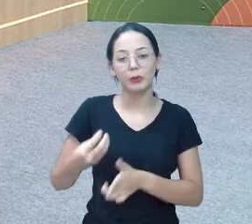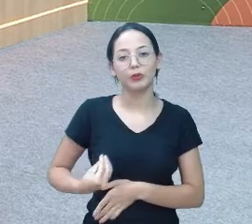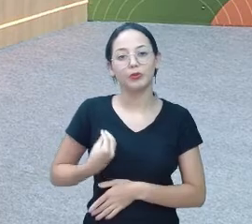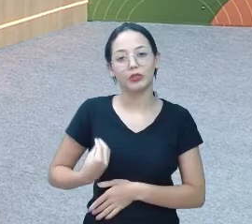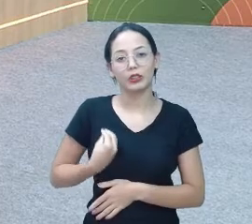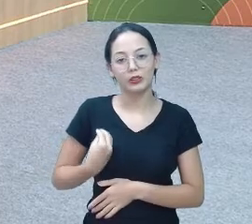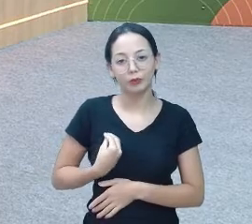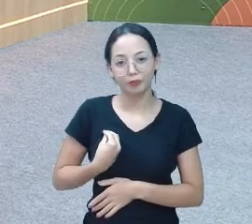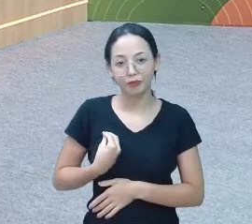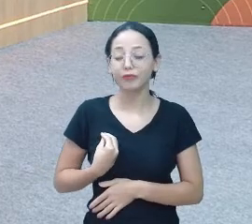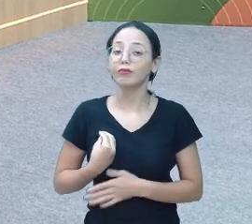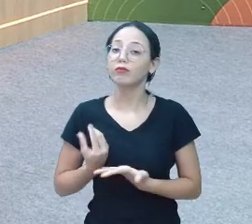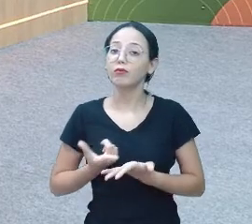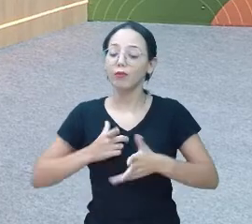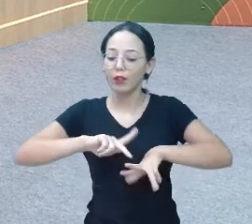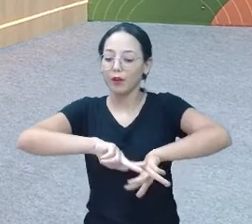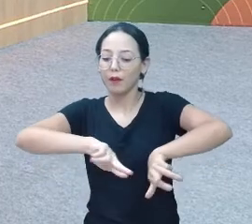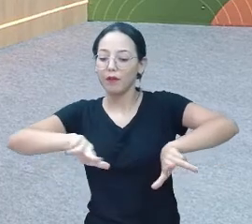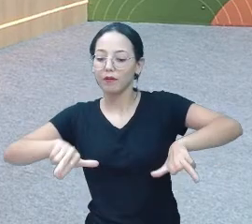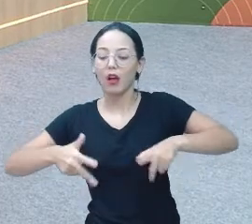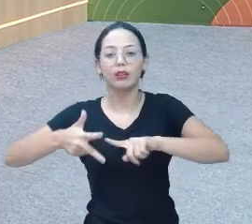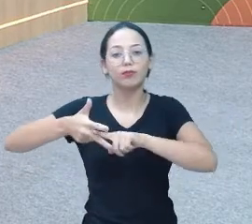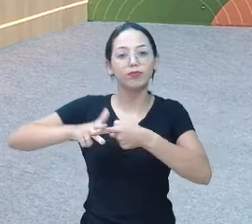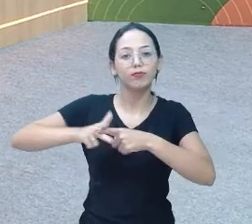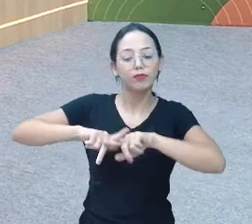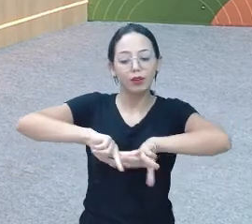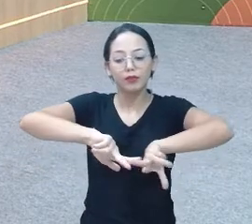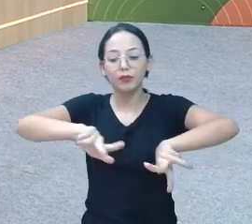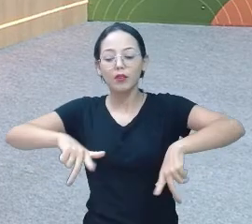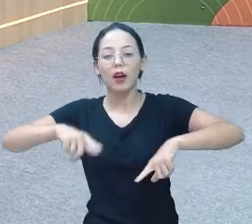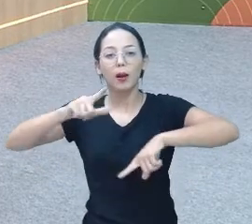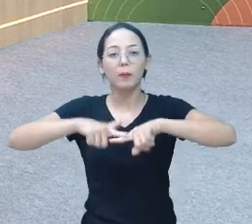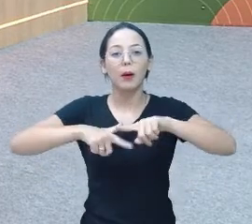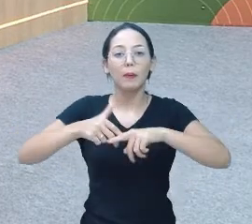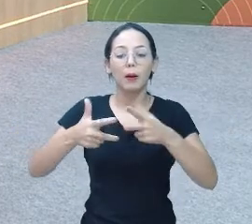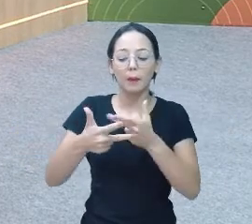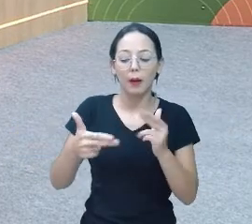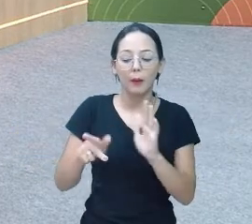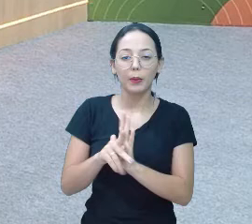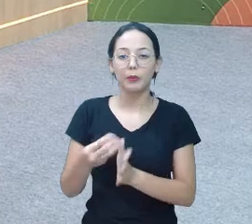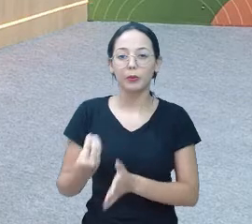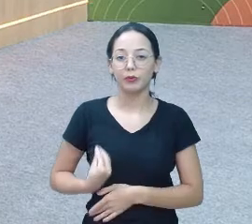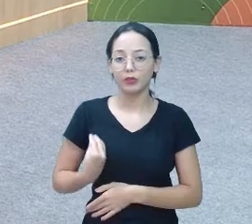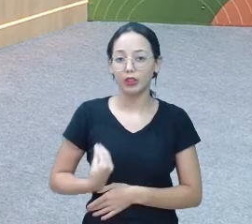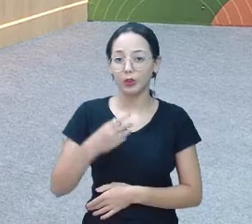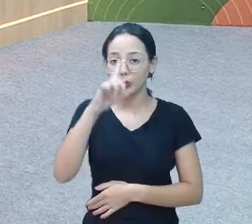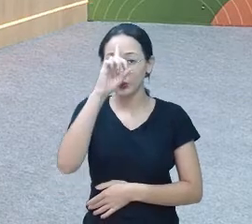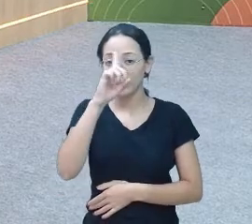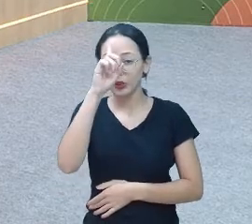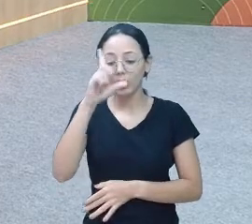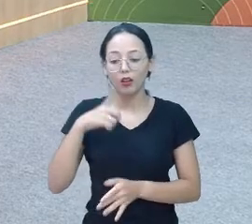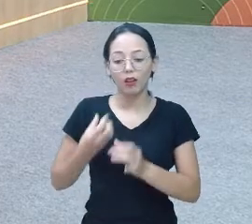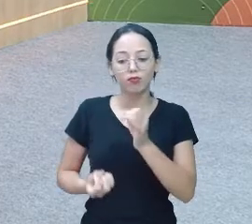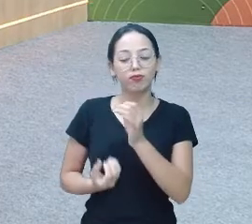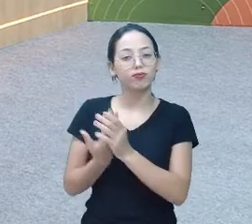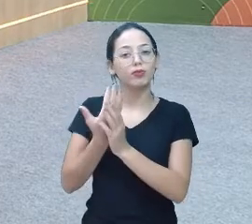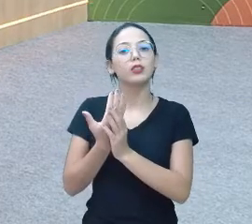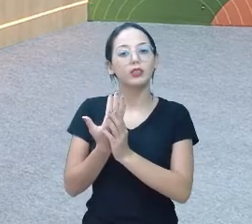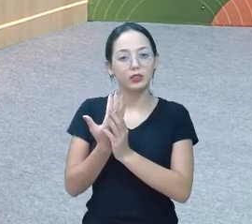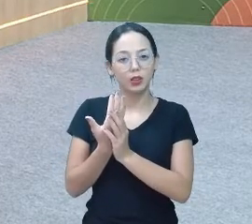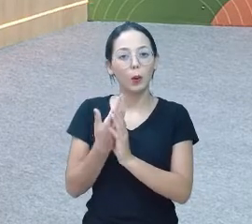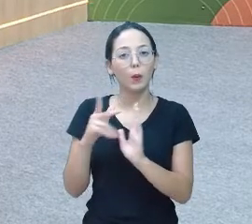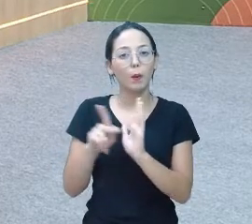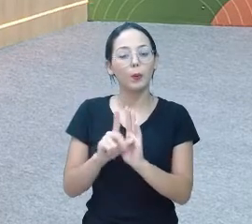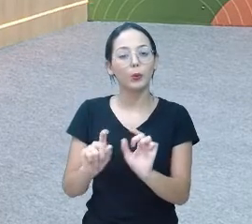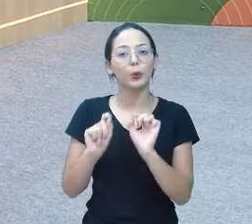certo? Então, diversas ferramentas, diversas soluções do nosso dia a dia, elas têm origens, parte dela,